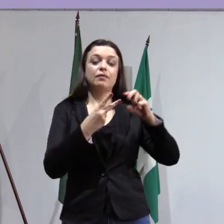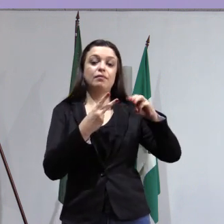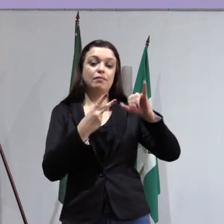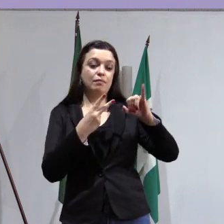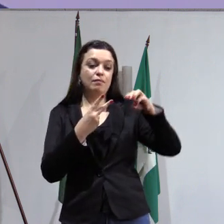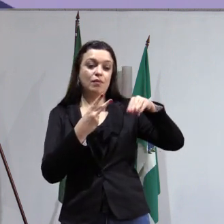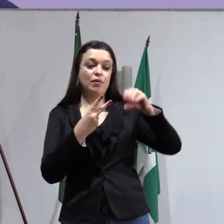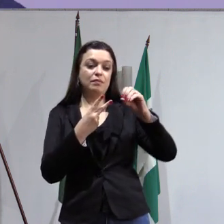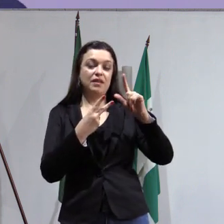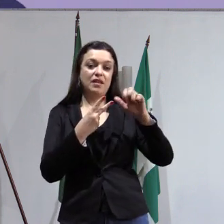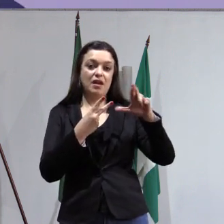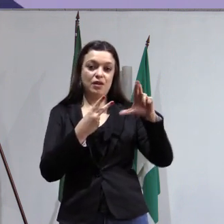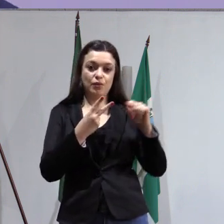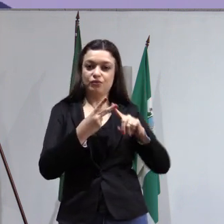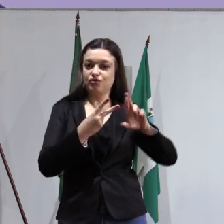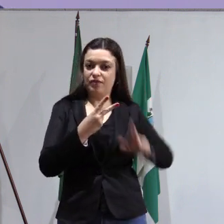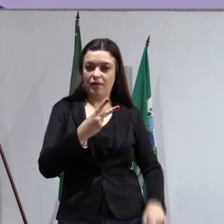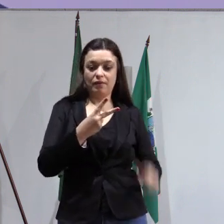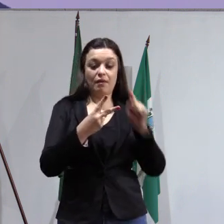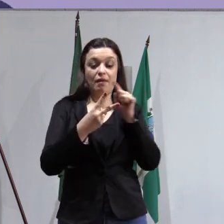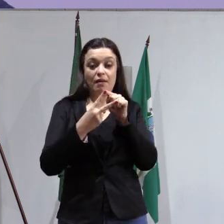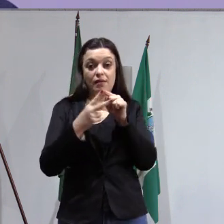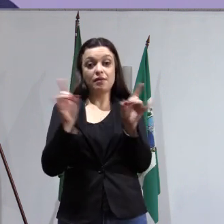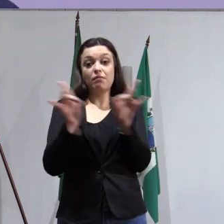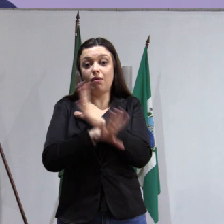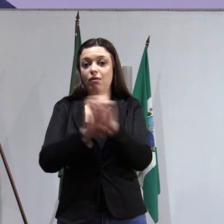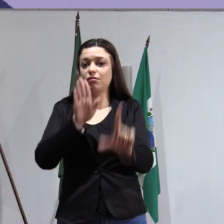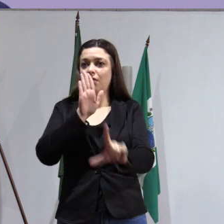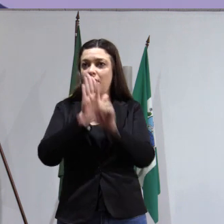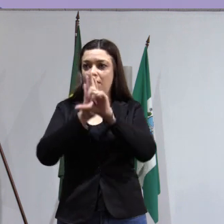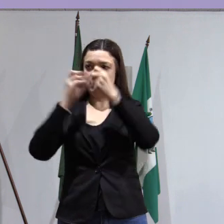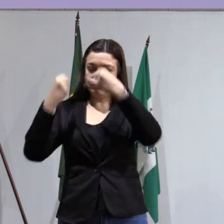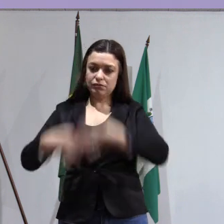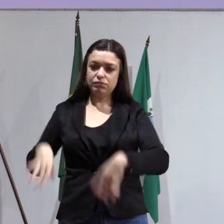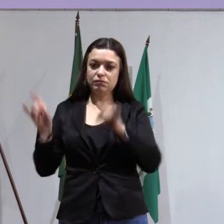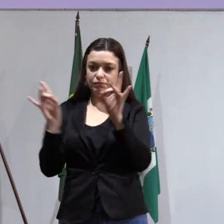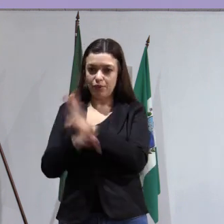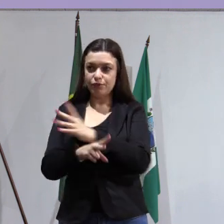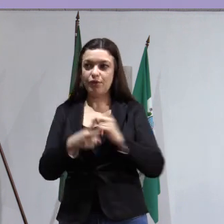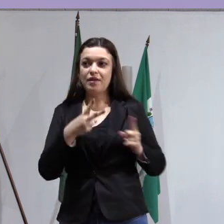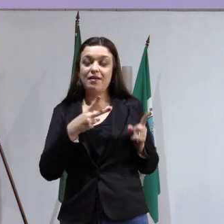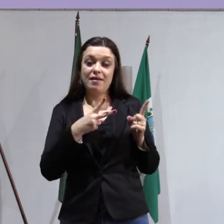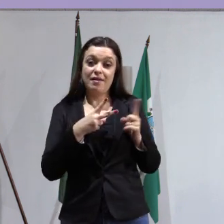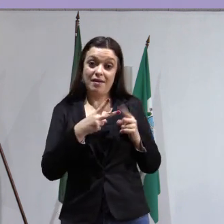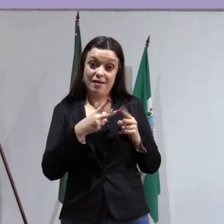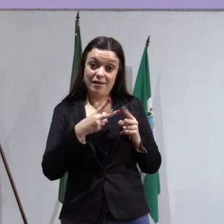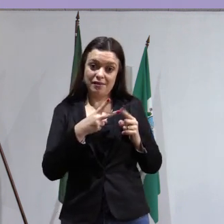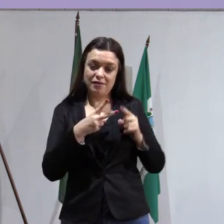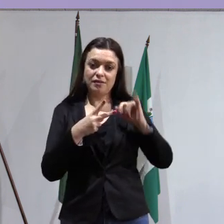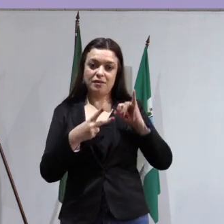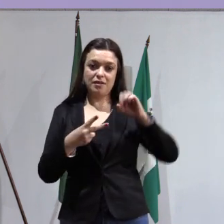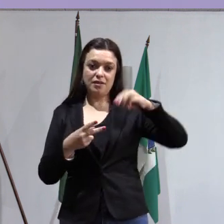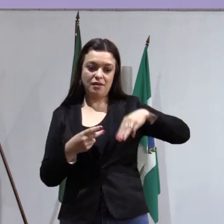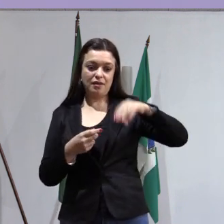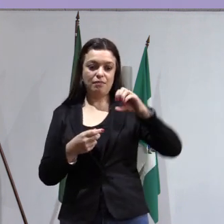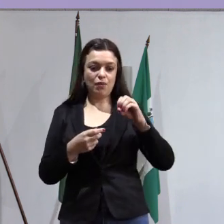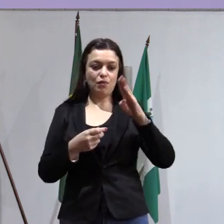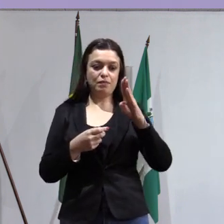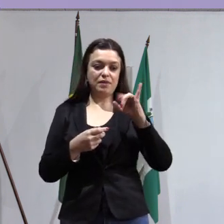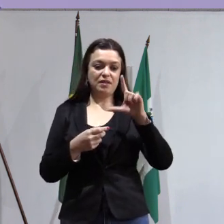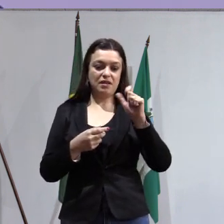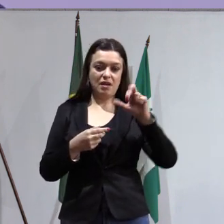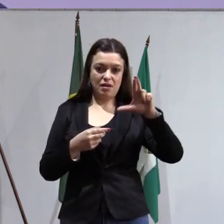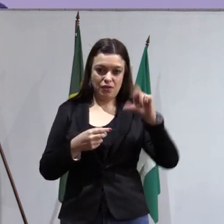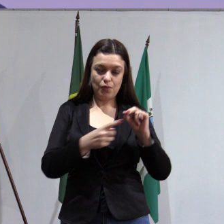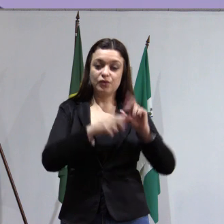Cavalieri colocou bem aqui, tem toda uma perspectiva. A proposta do Futurice, do funding do Futurice, é um fundo